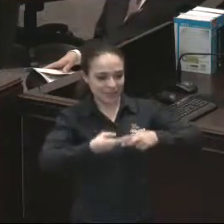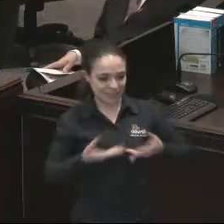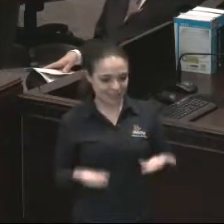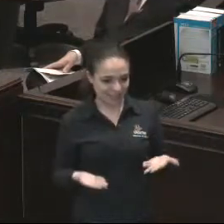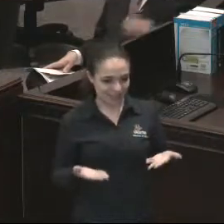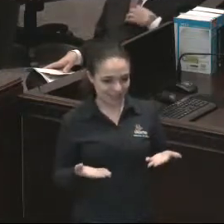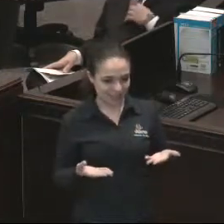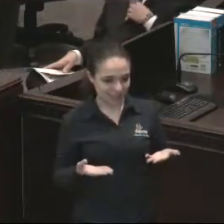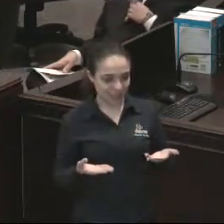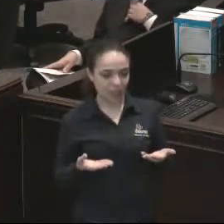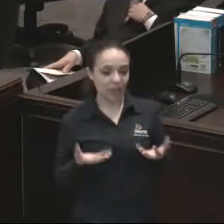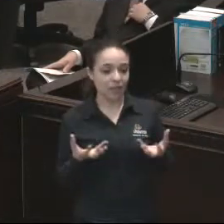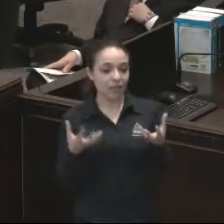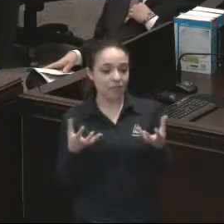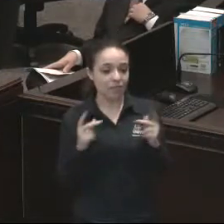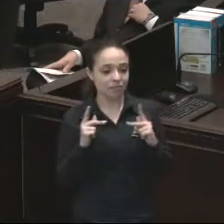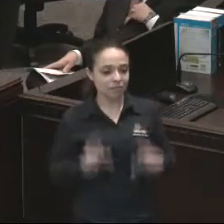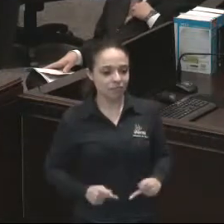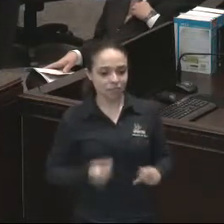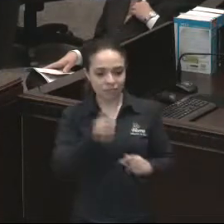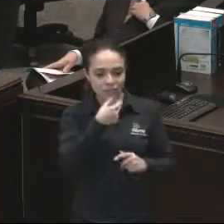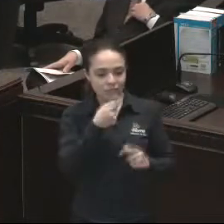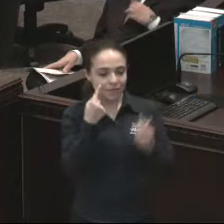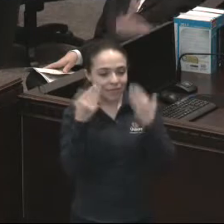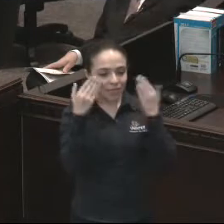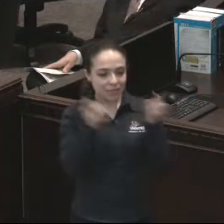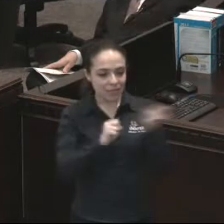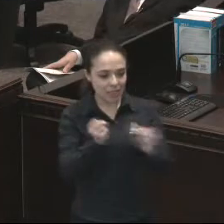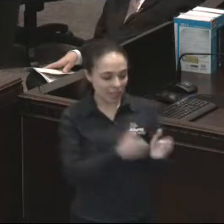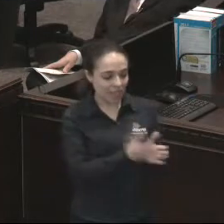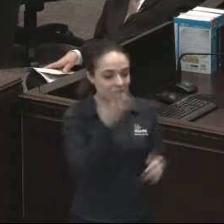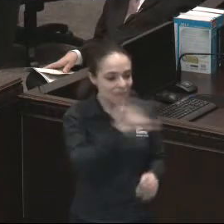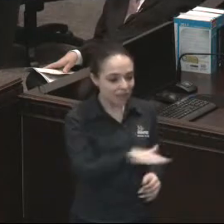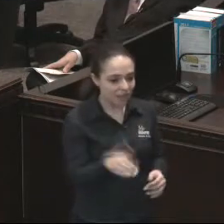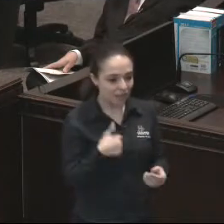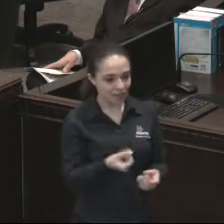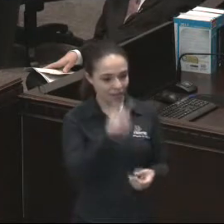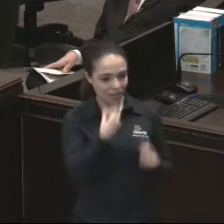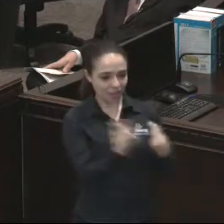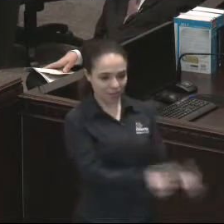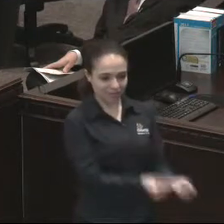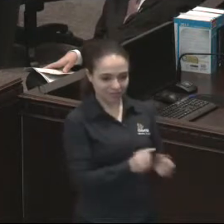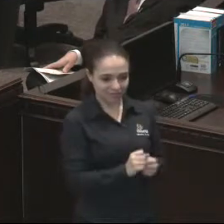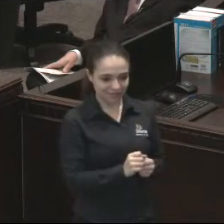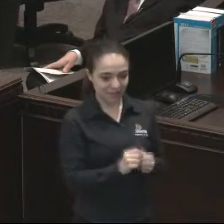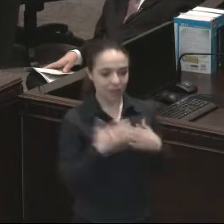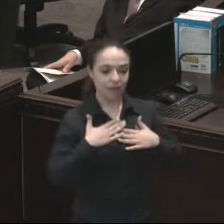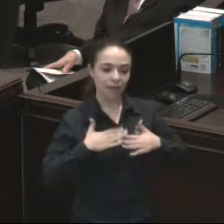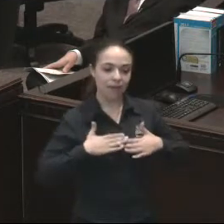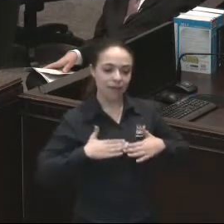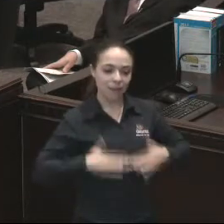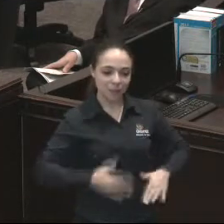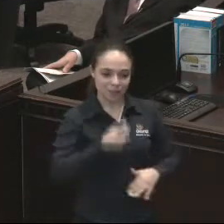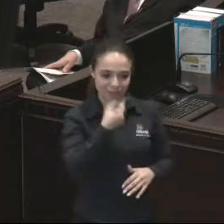a medicalização comportamental, quer dizer, crianças sendo medicalizadas porque são hiperativas